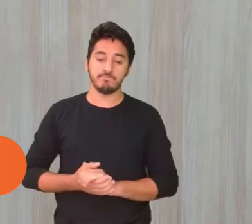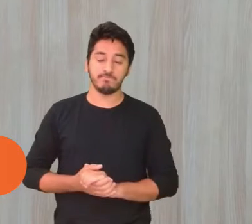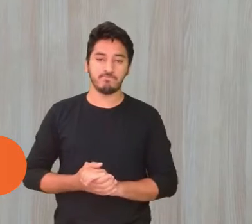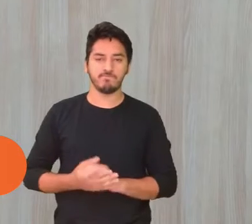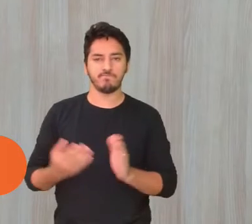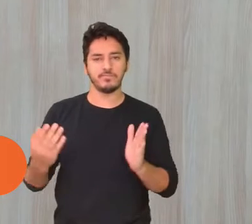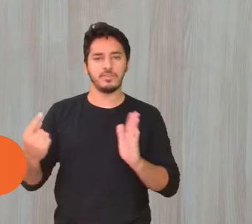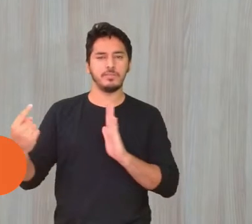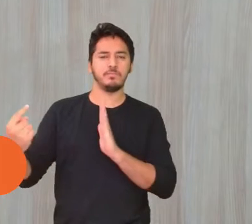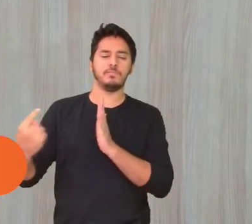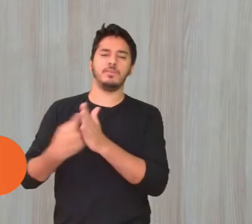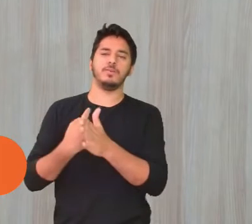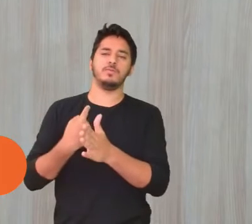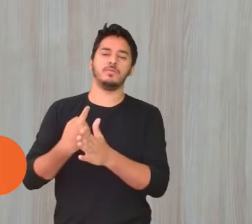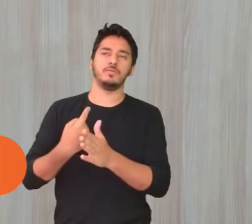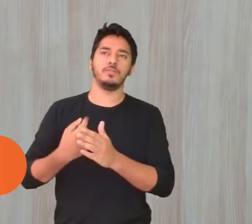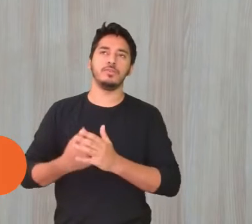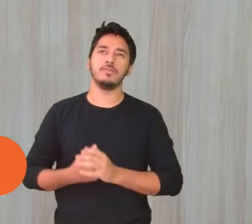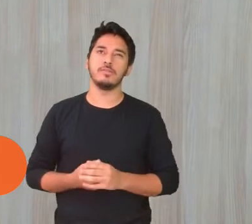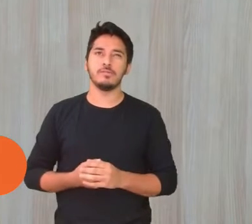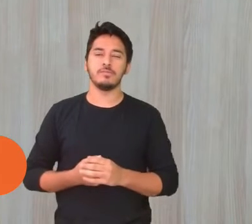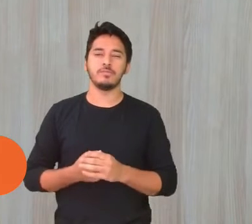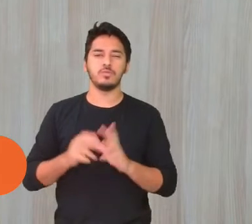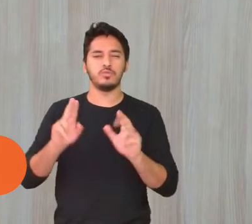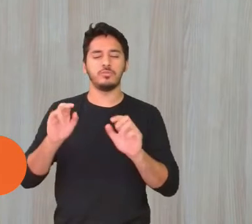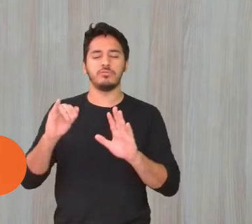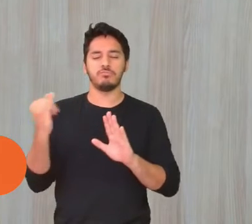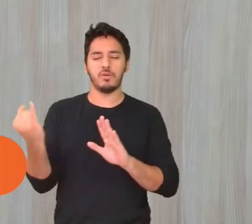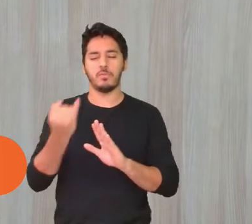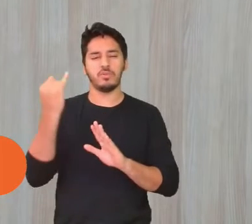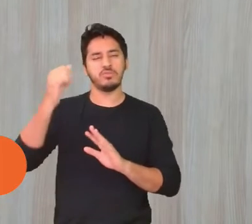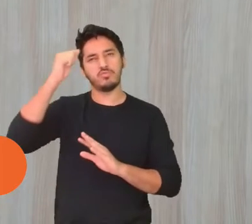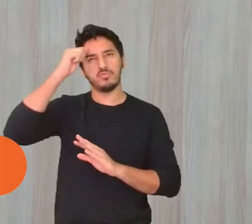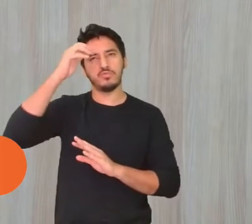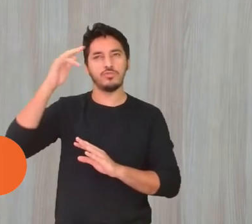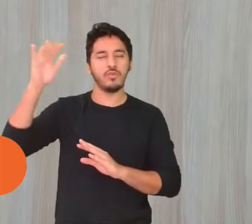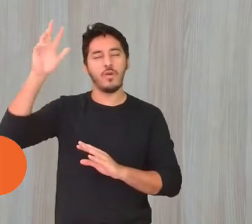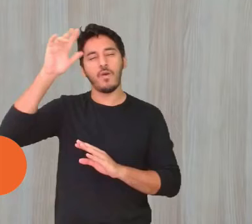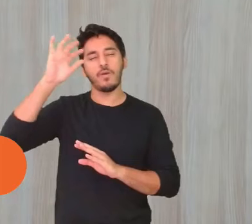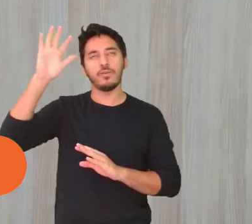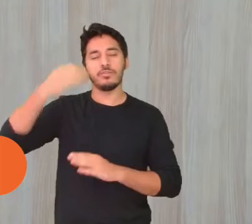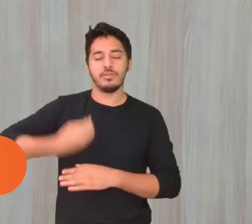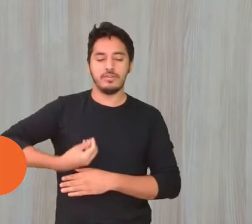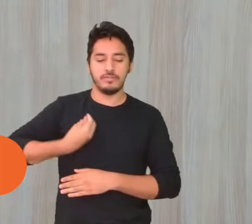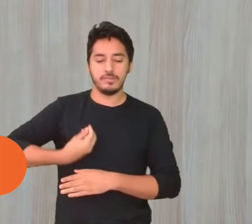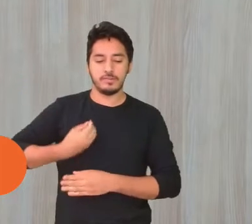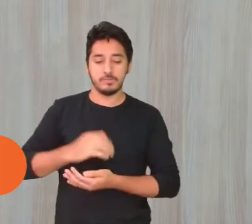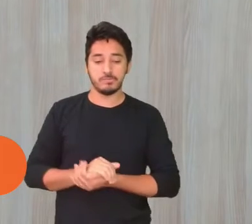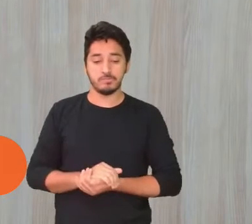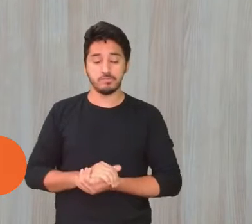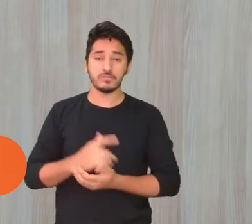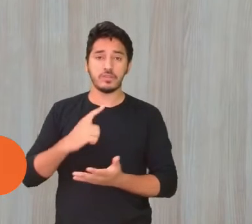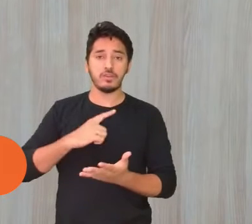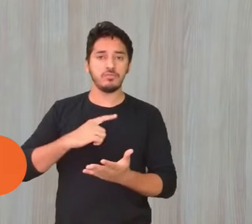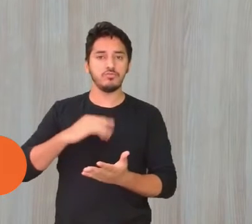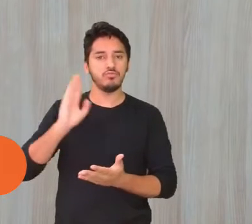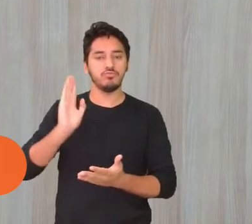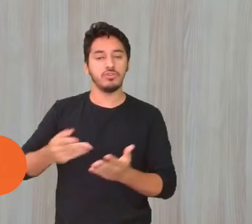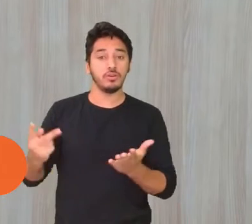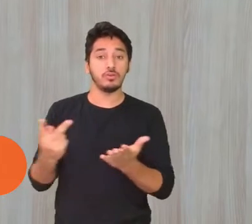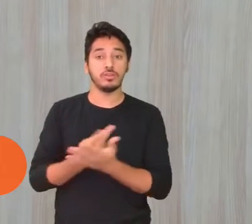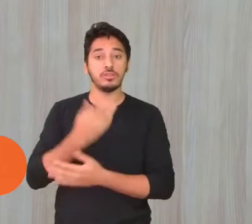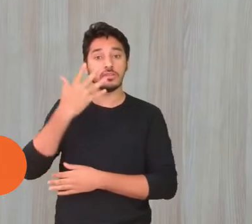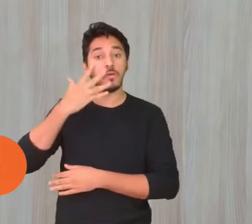Essa pergunta a importância dos sonhos nas nossas vidas permeia a gente desde que a gente é criança,